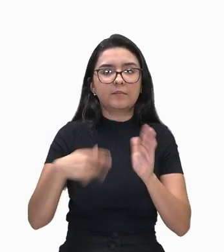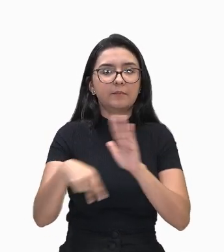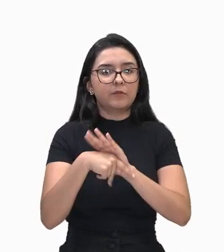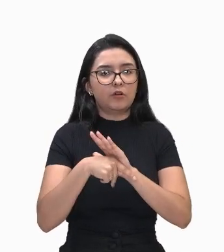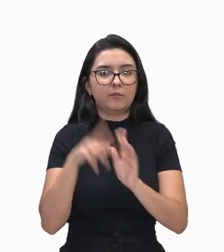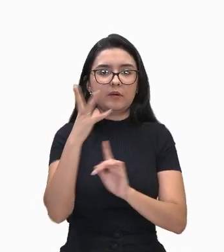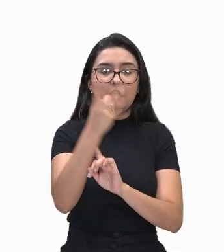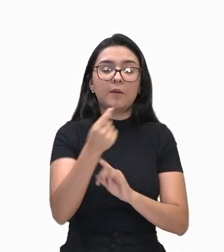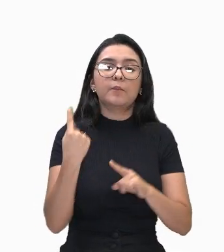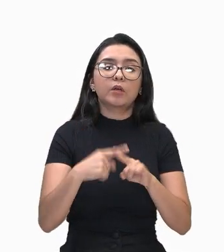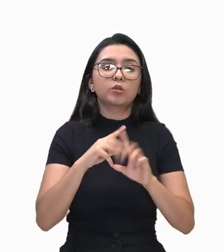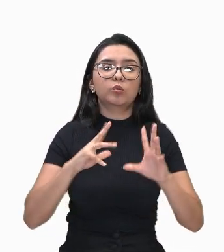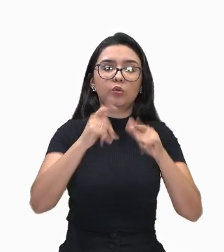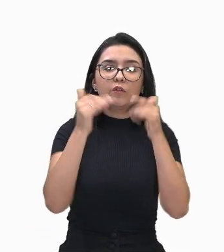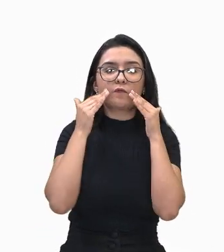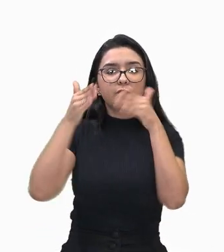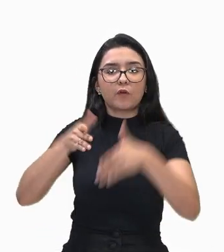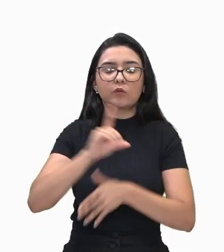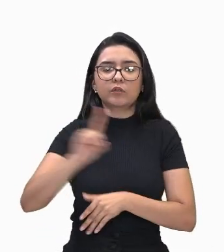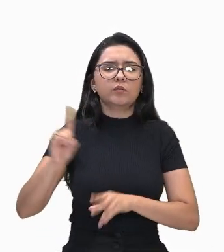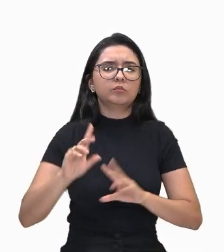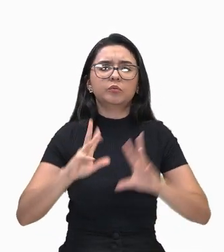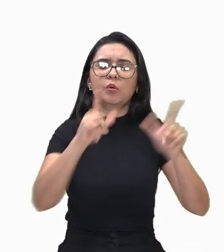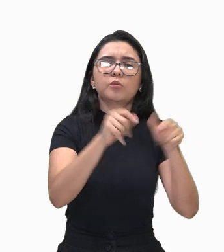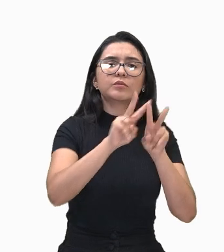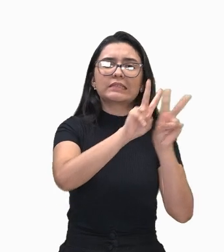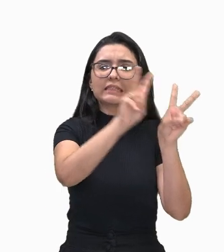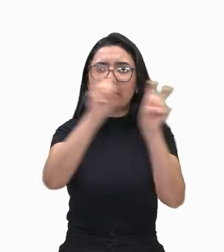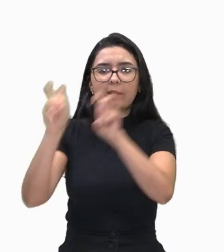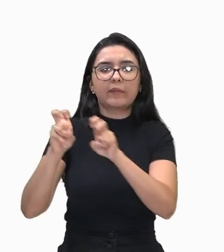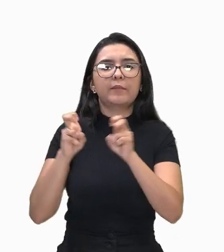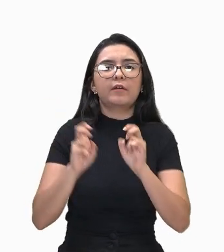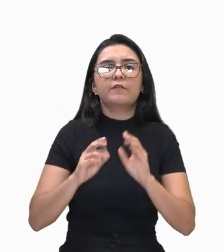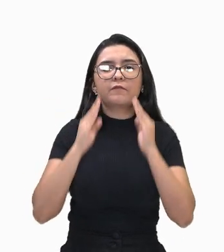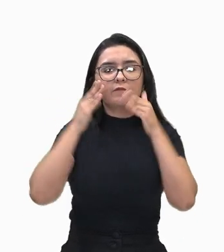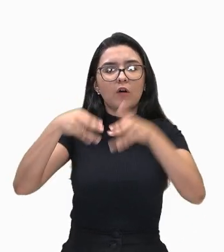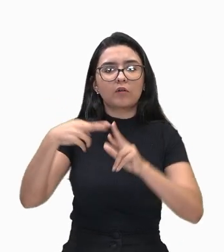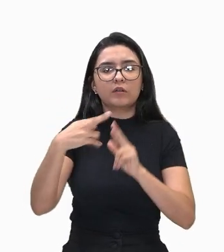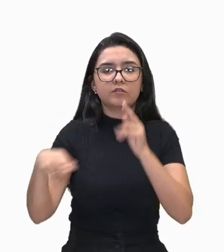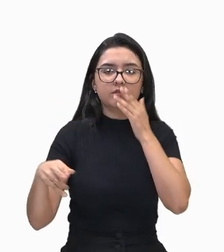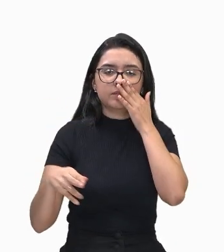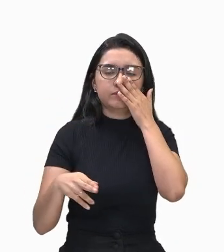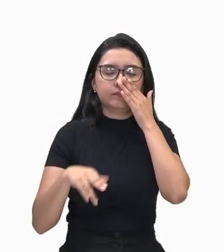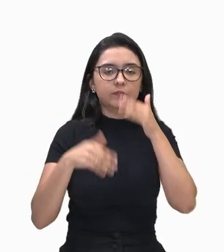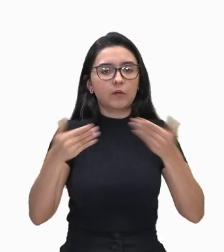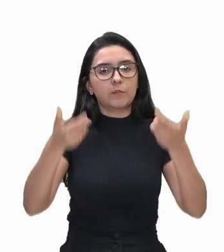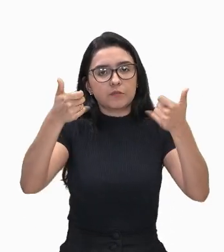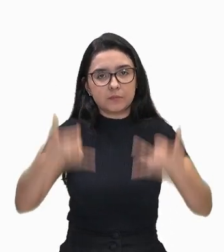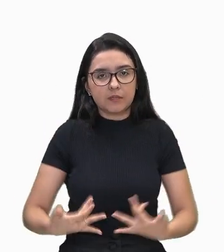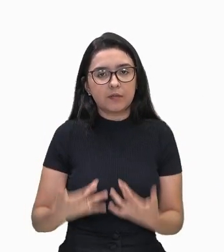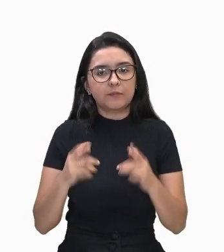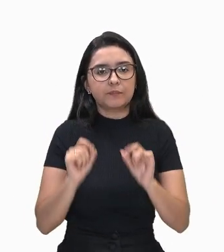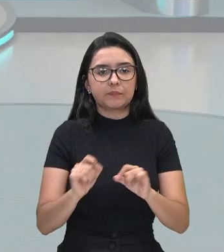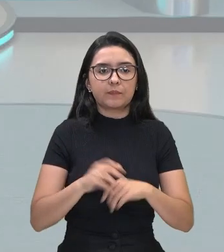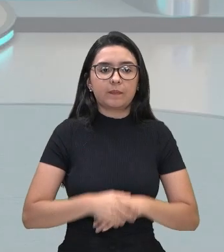Para Deus. Os temas eram todos religiosos. Então, como foi falado,